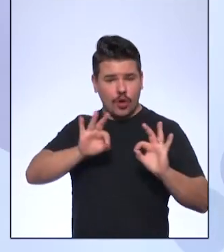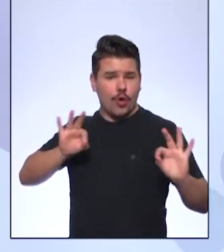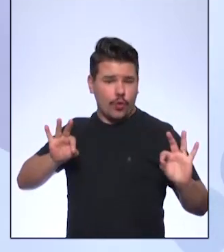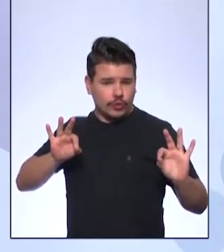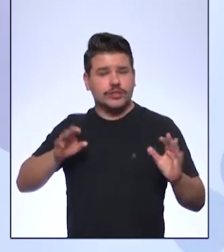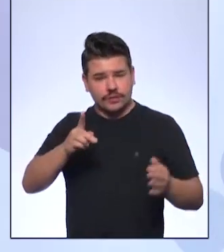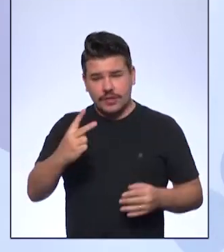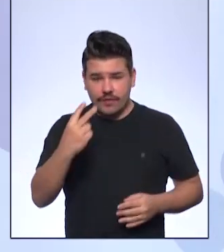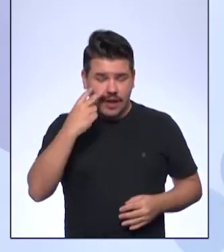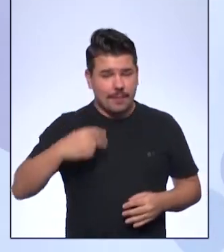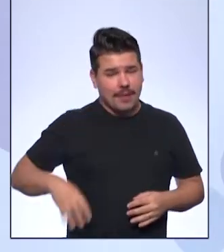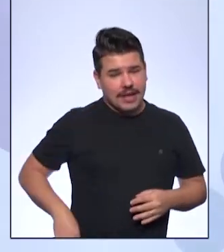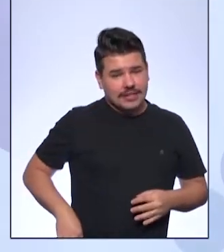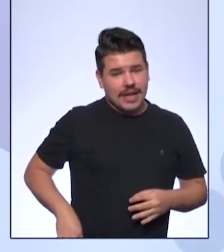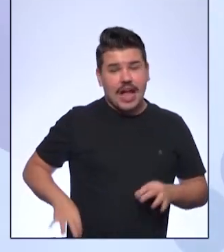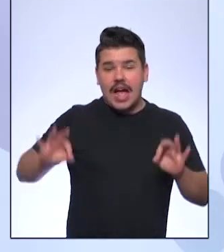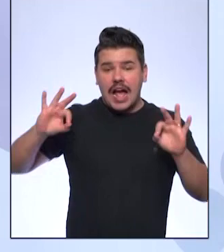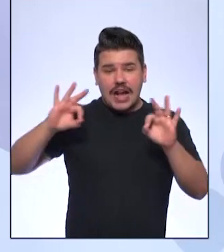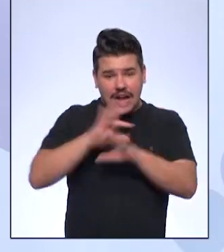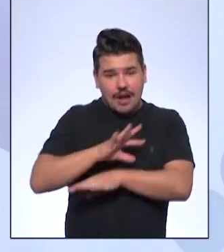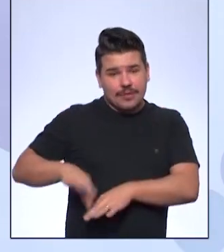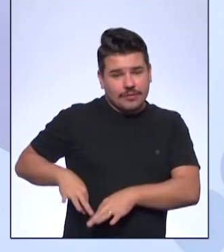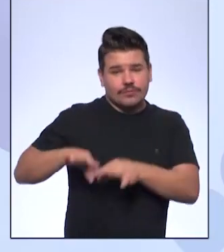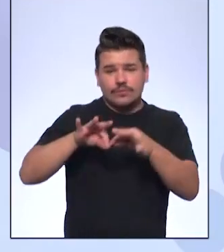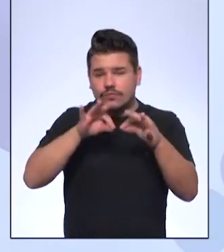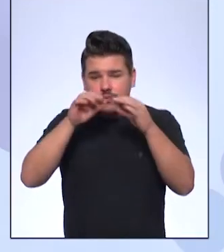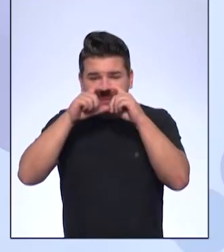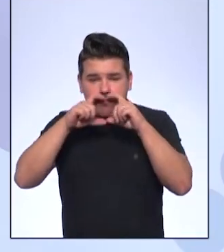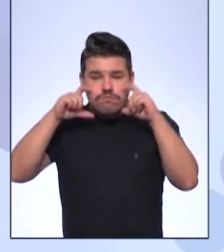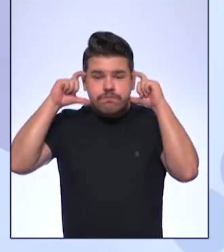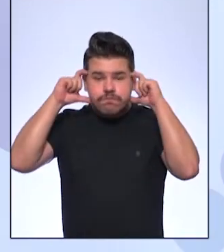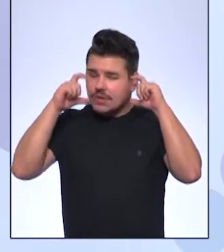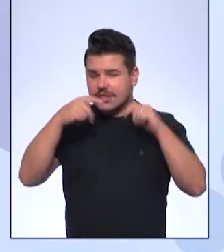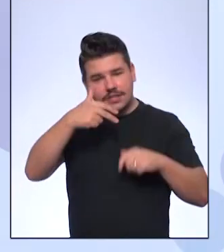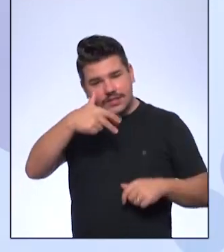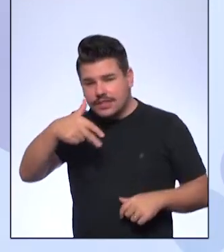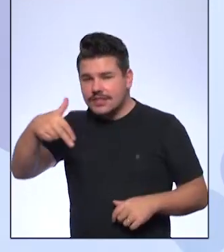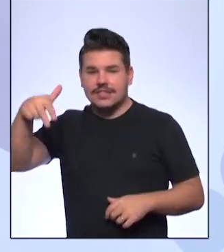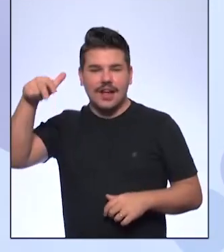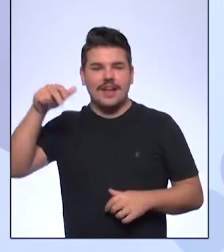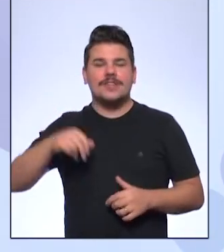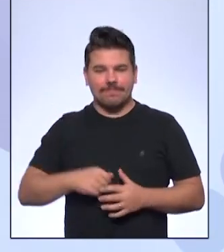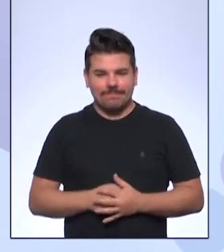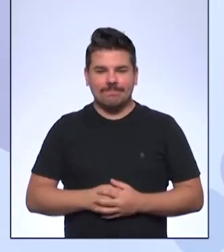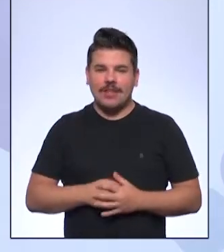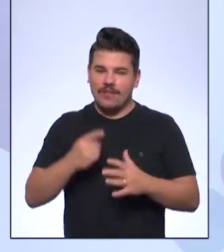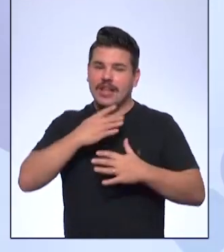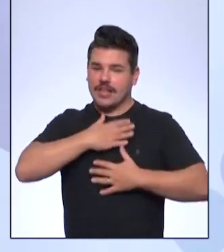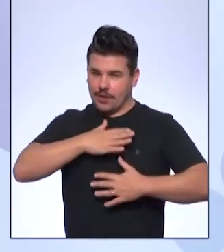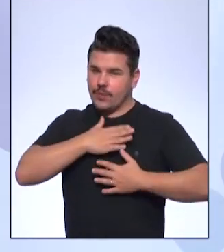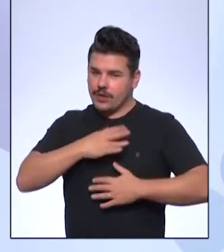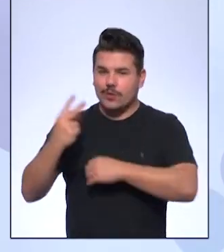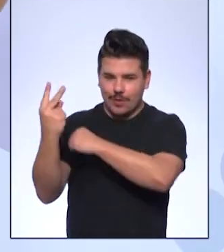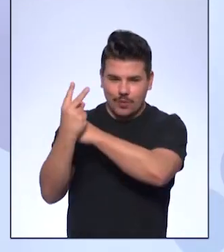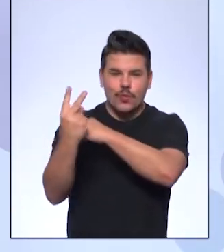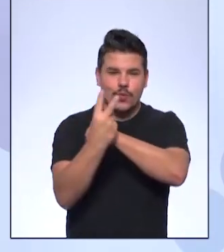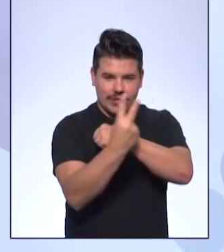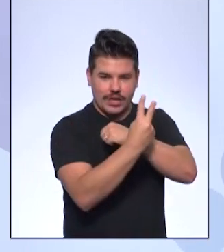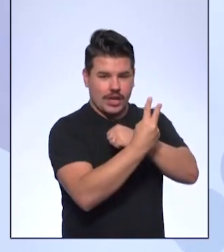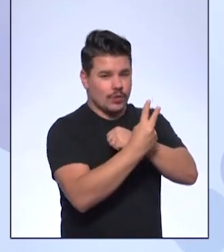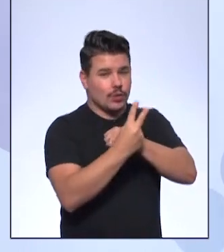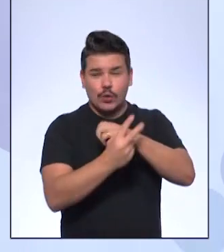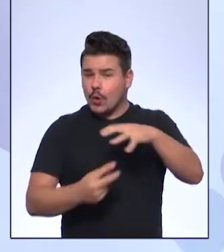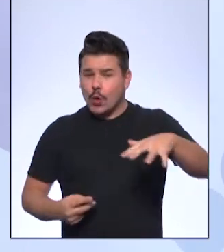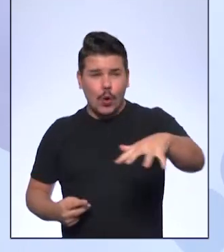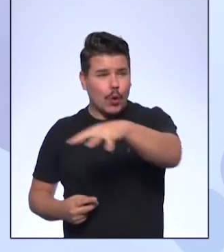a máscara no bolso. Então, assim que acaba aqui a gravação, a gente já coloca a máscara e já sai aqui do lado. Então, podem ficar tranquilos, estão todos aqui atrás, ó, todo